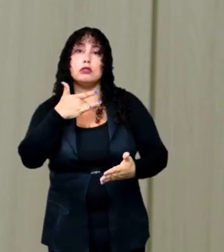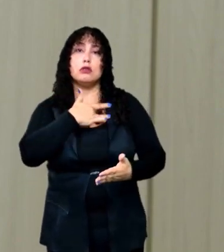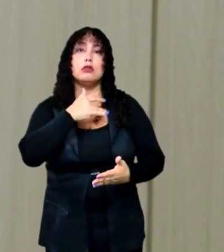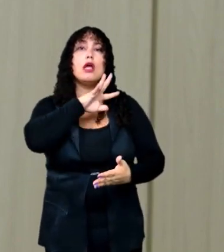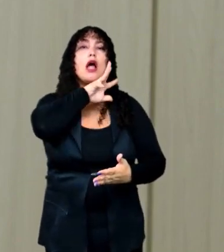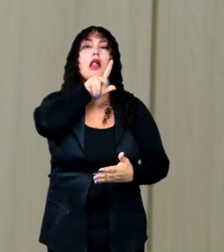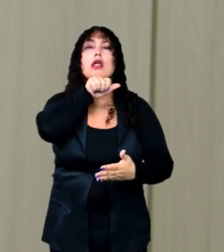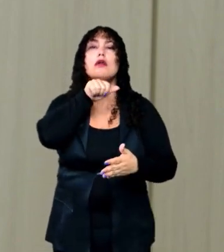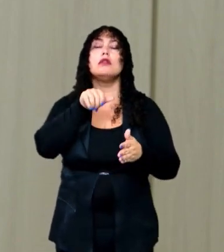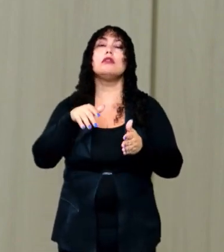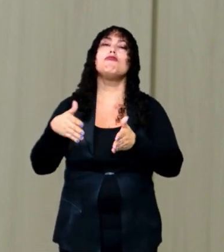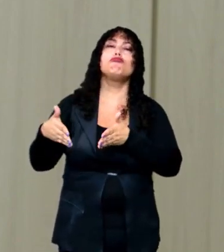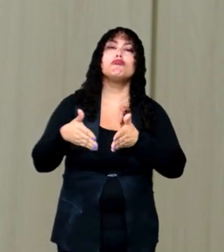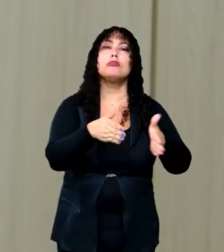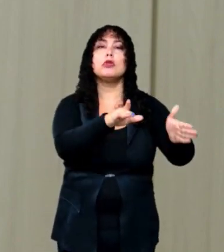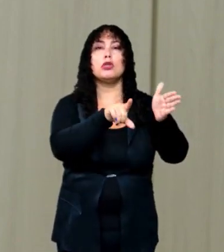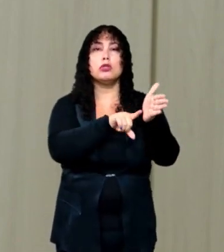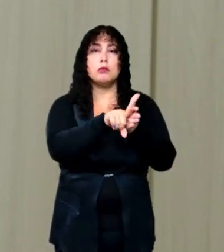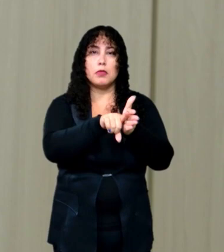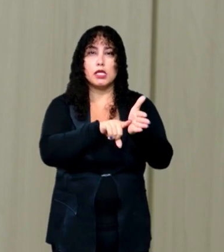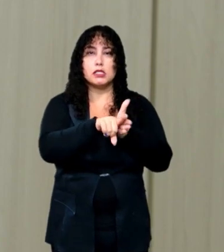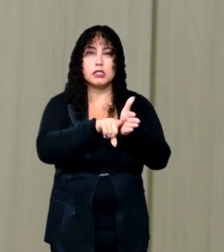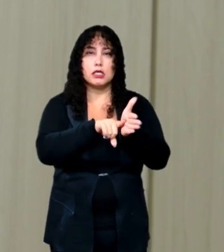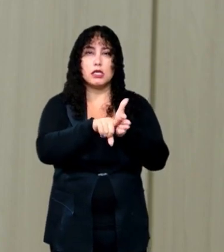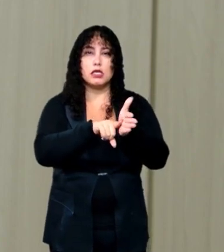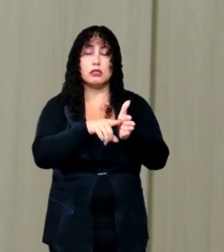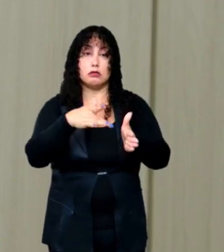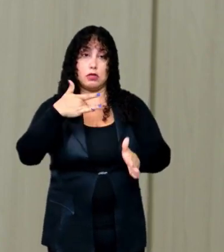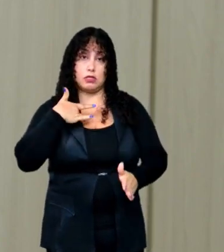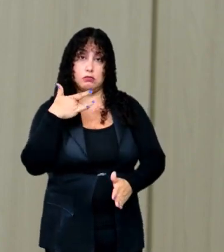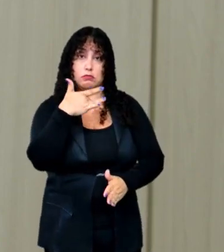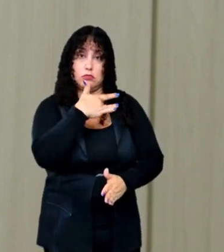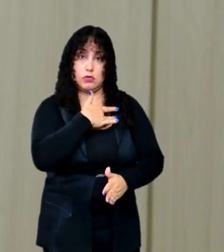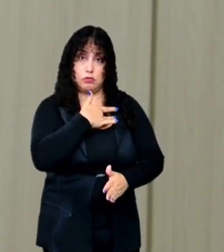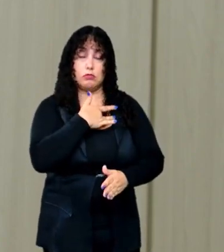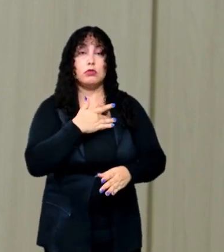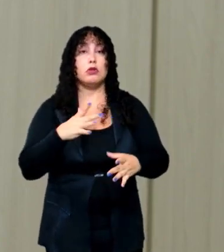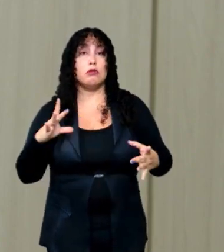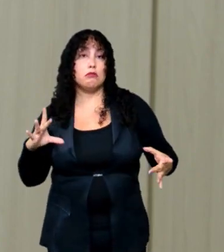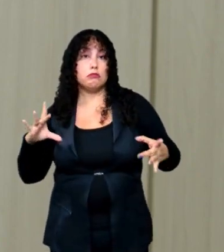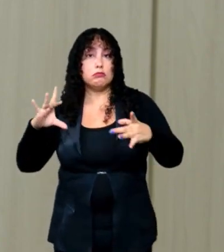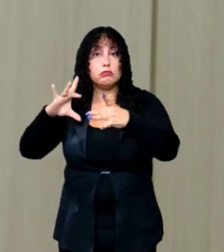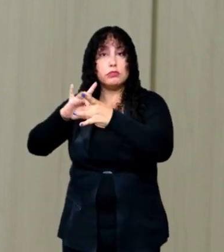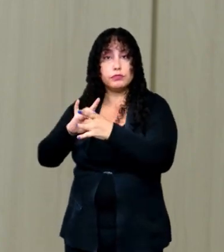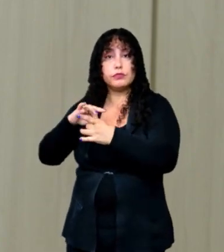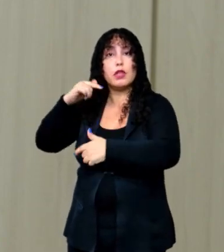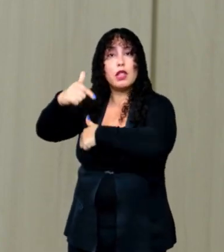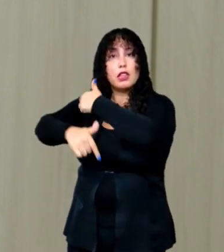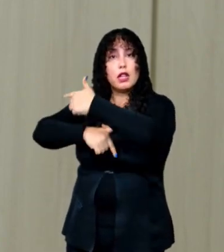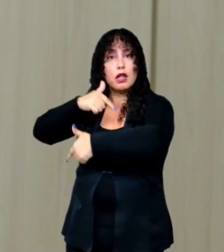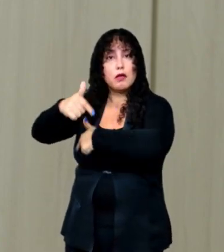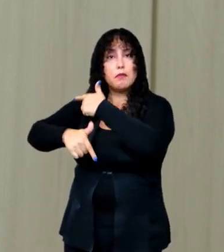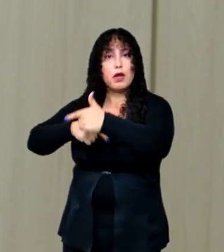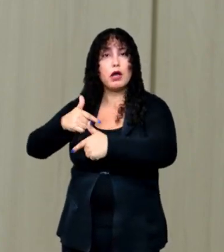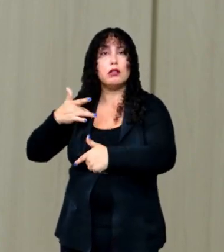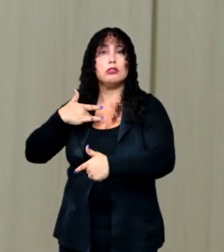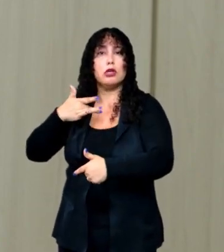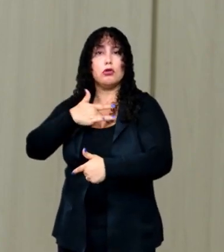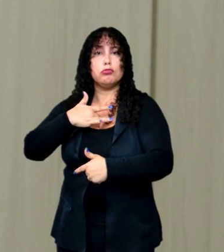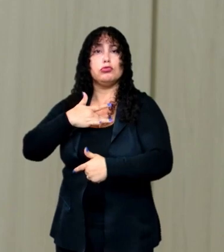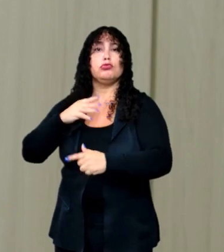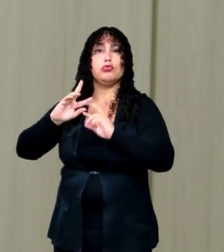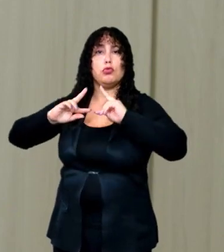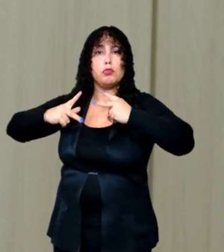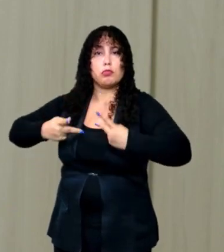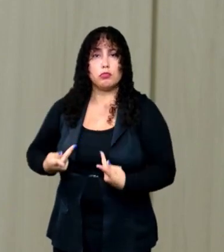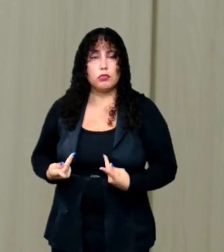linha de pesquisa que fala um bem-estar, uma saúde, onde a gente trabalha com o bem-estar do ser humano,